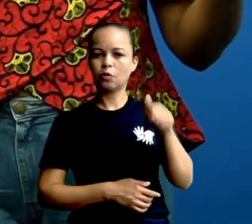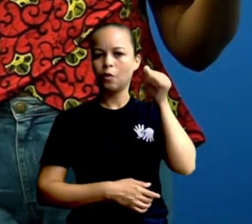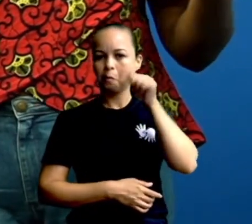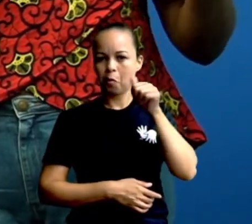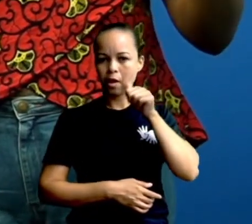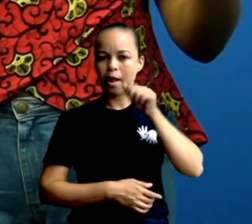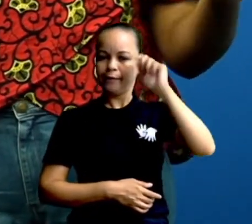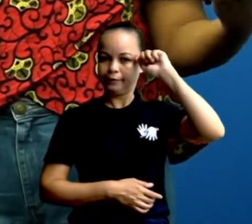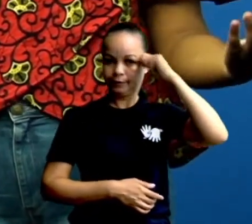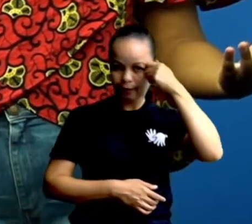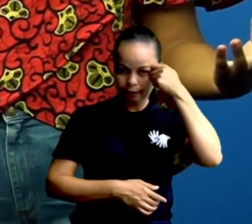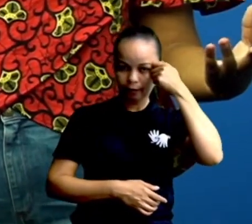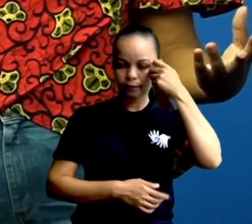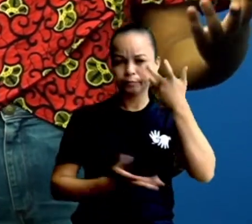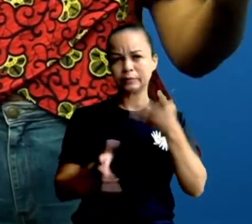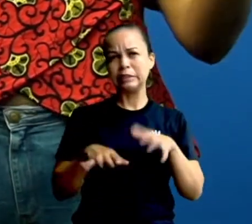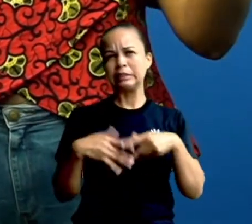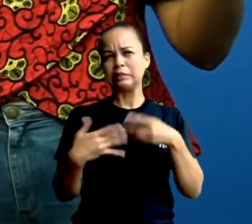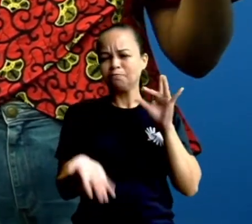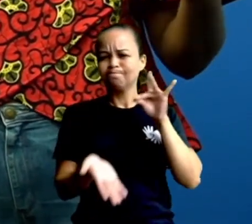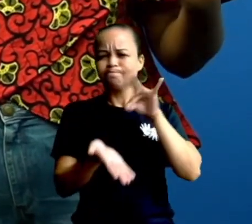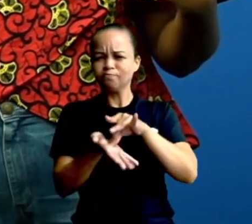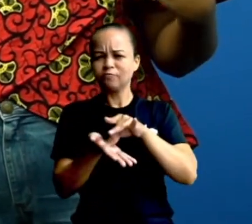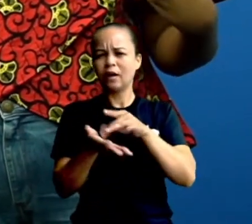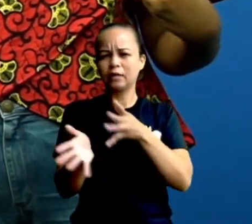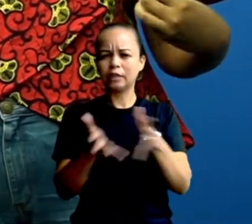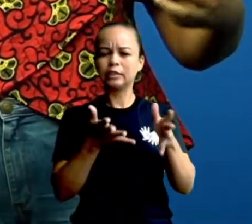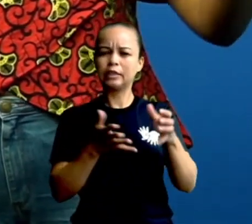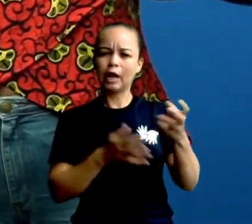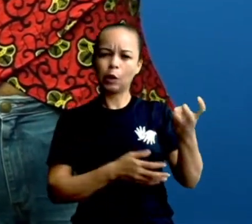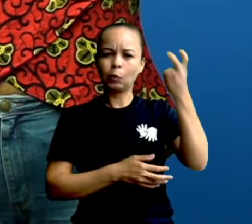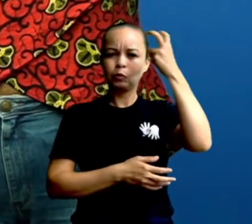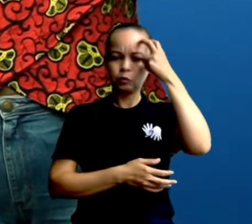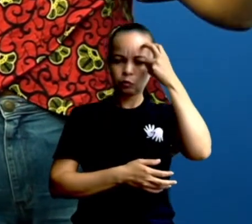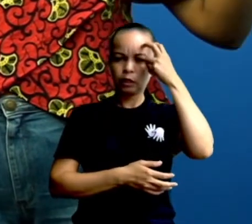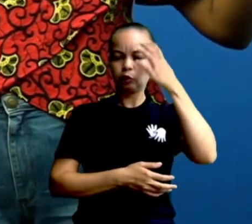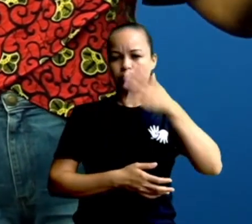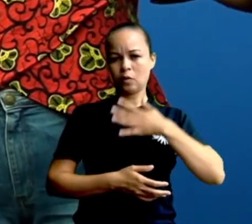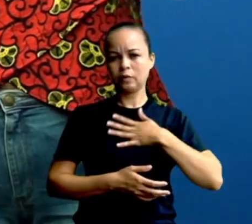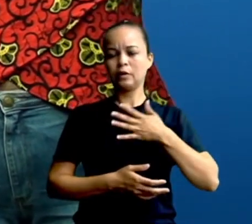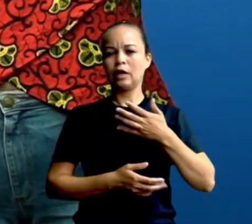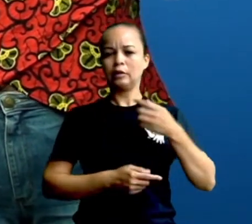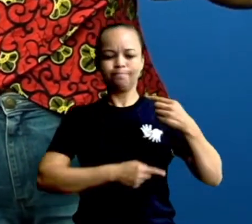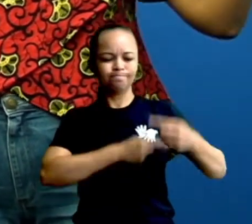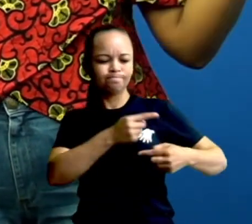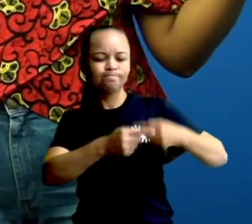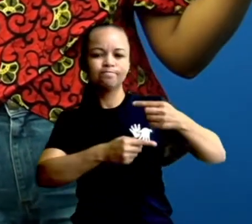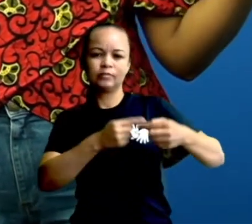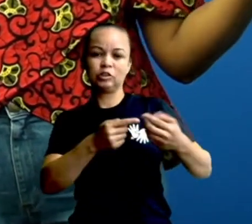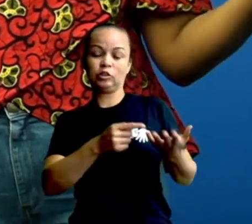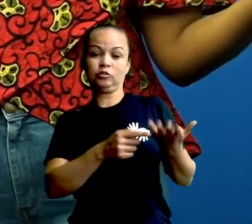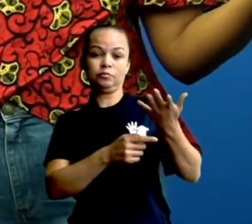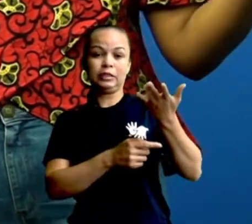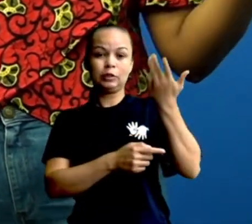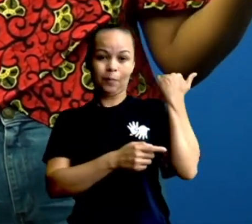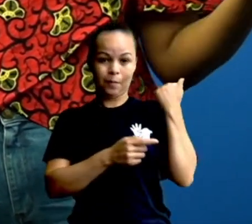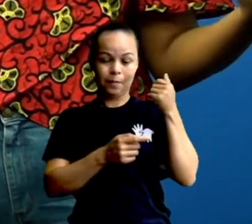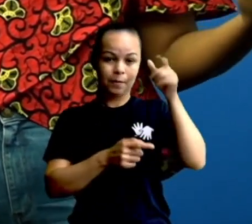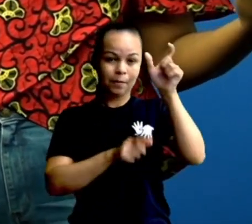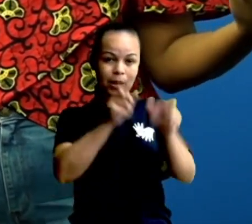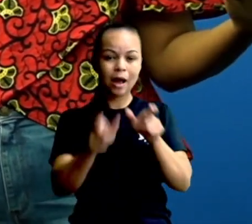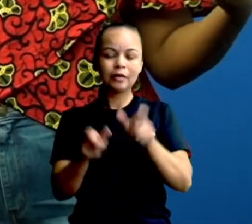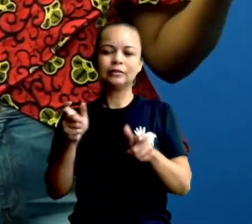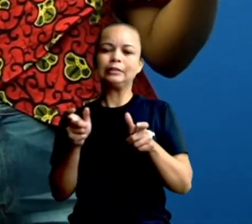Mas isso é tão verdade de que a cultura do meu povo, dos meus ancestrais, dos meus antepassados, ela